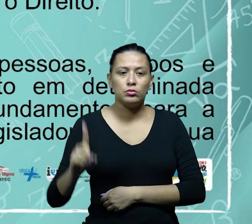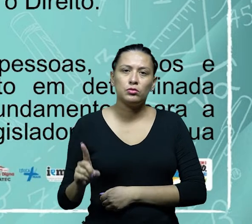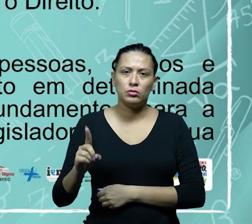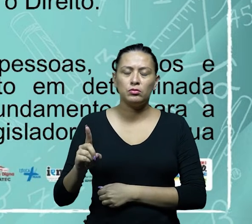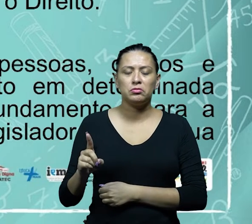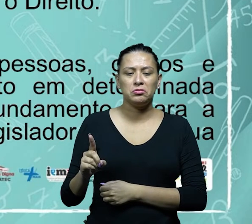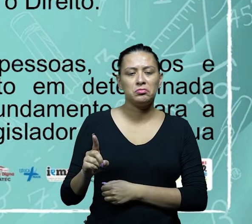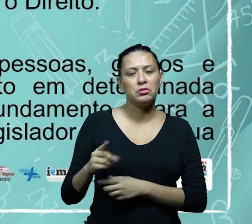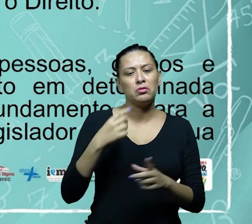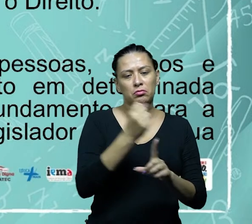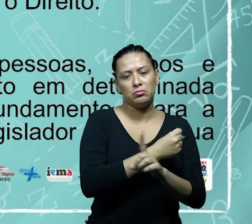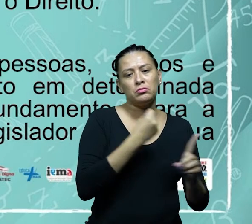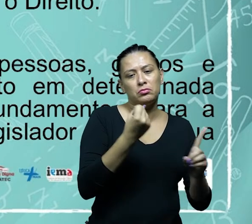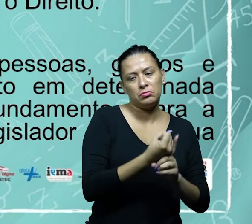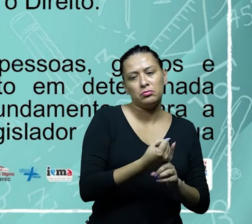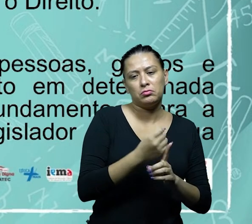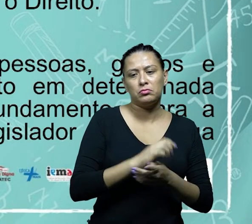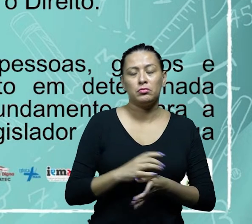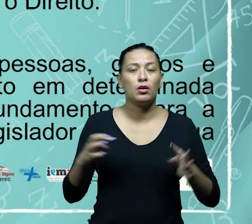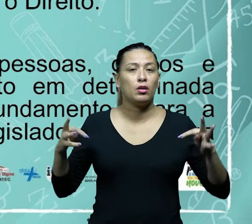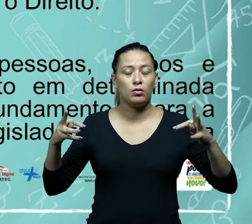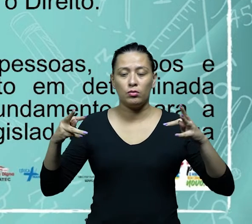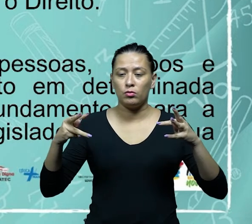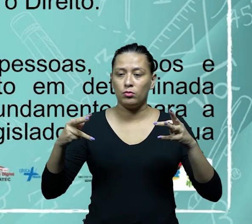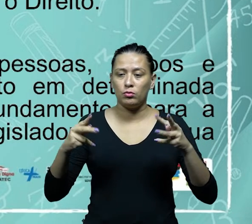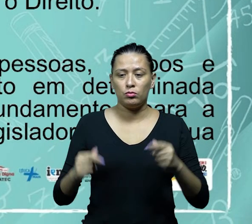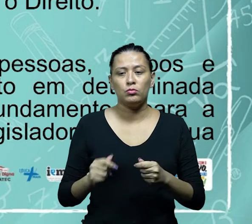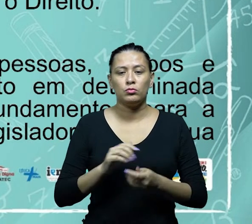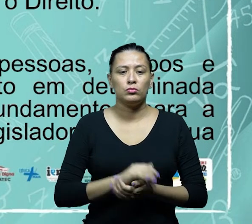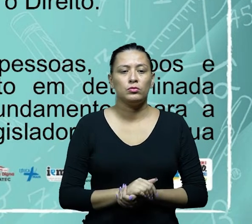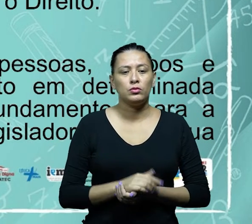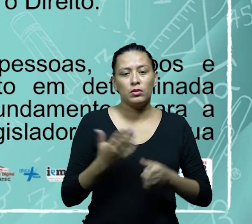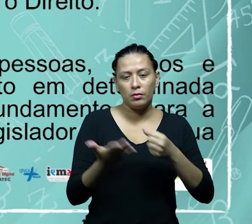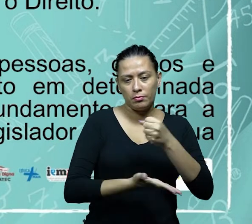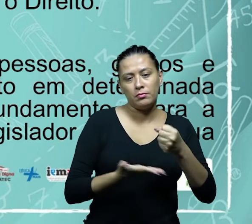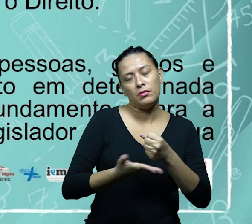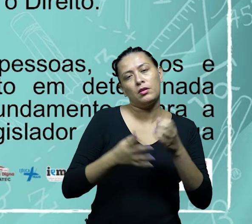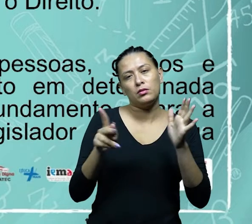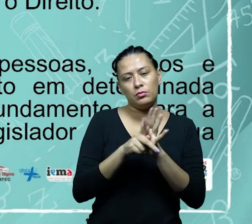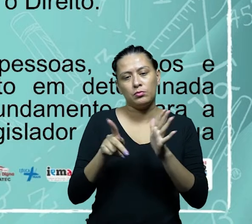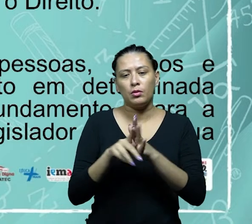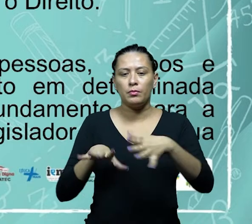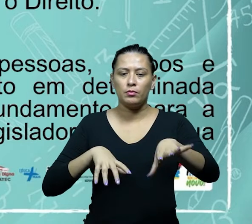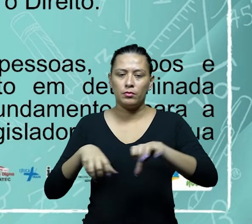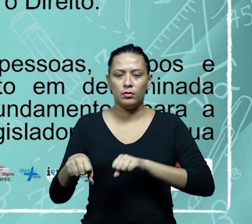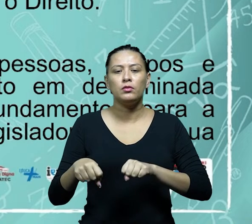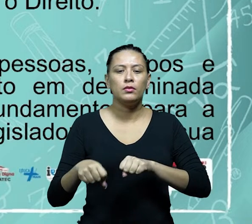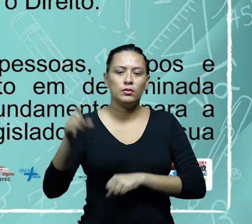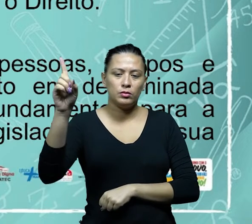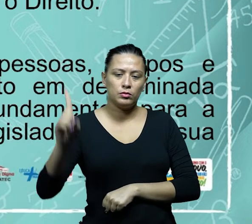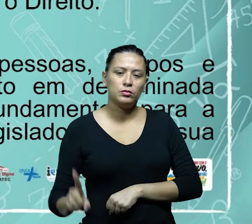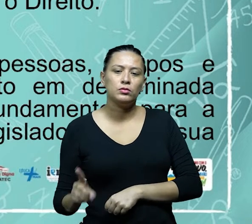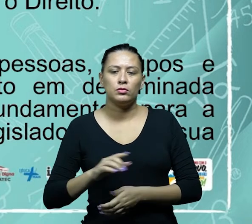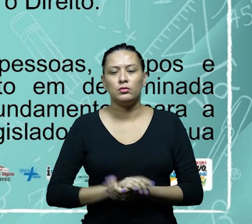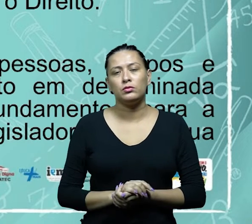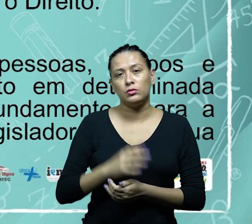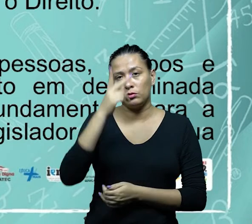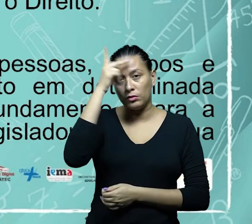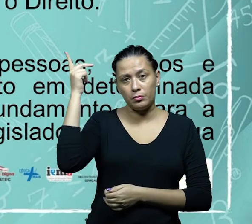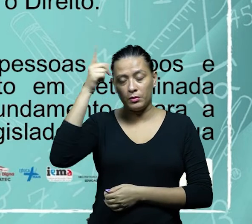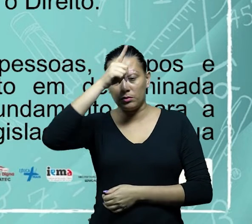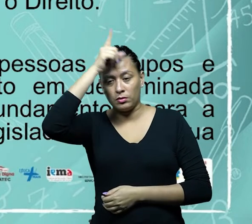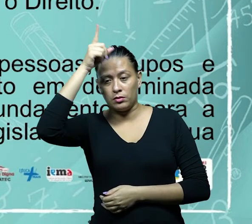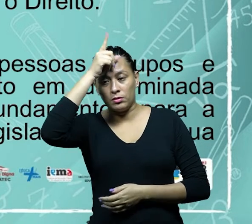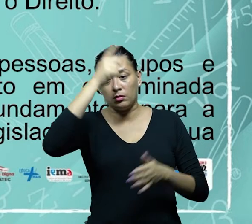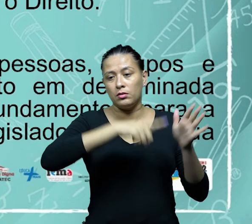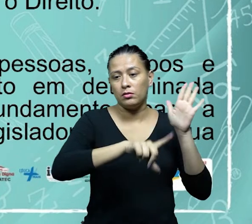sociedade Ou seja é tudo que serve de fundamento para a formação do direito né onde O legislador